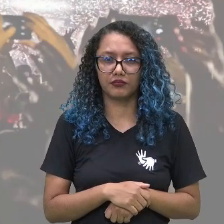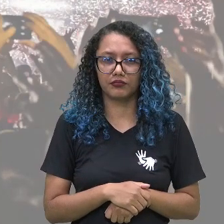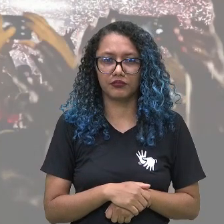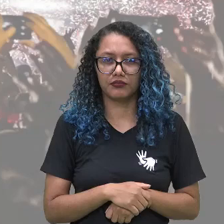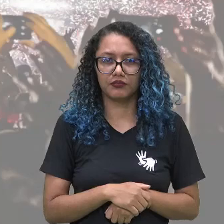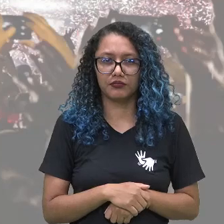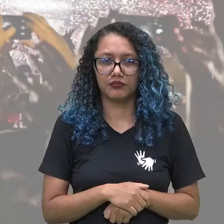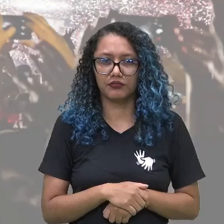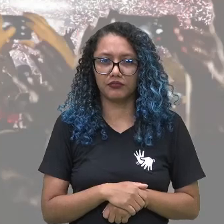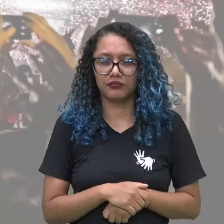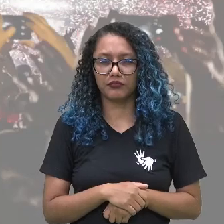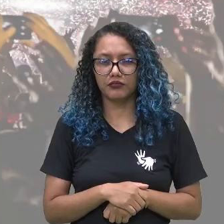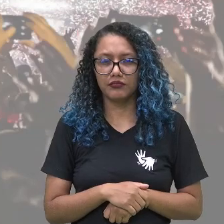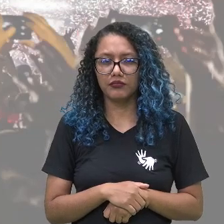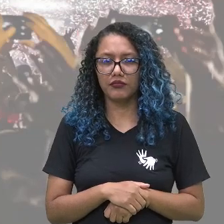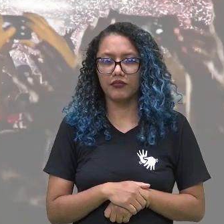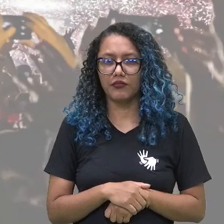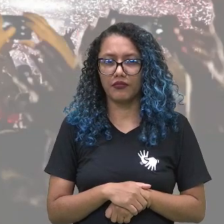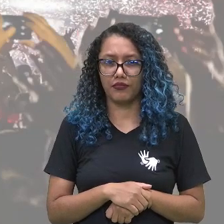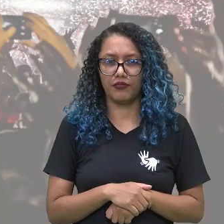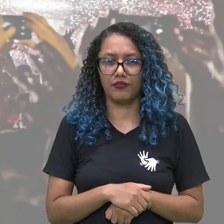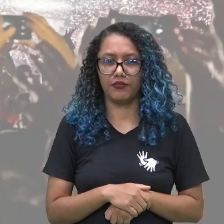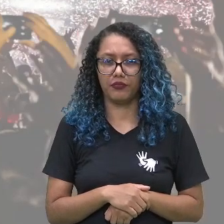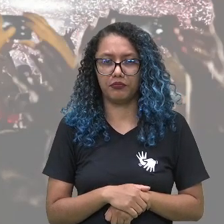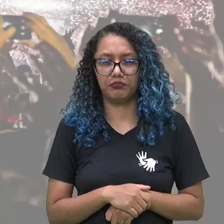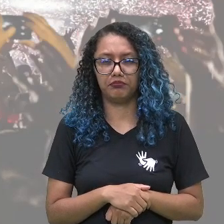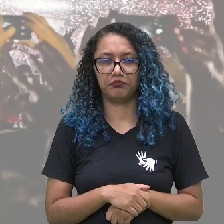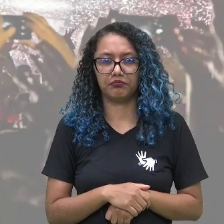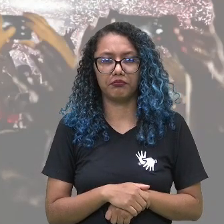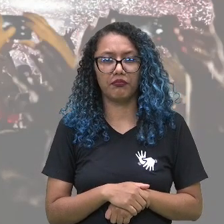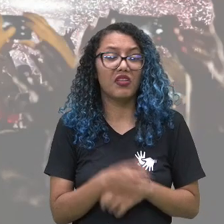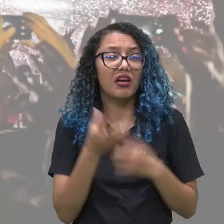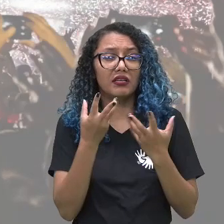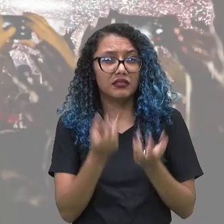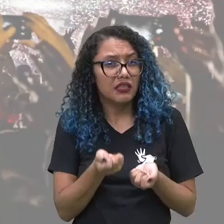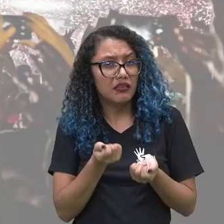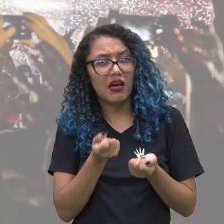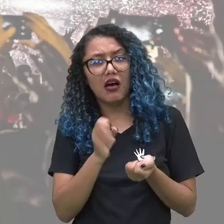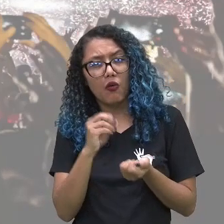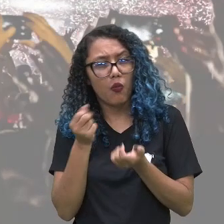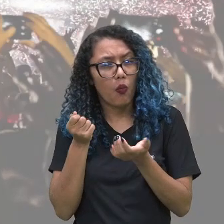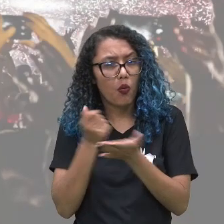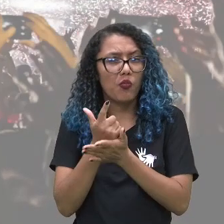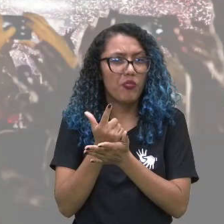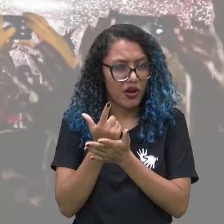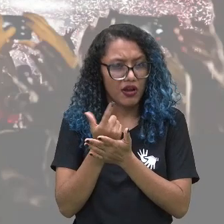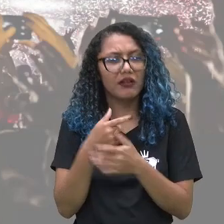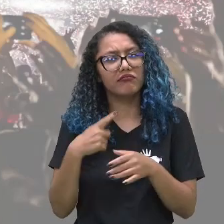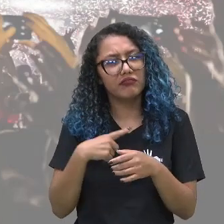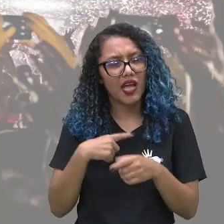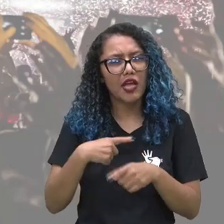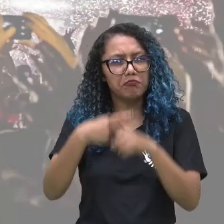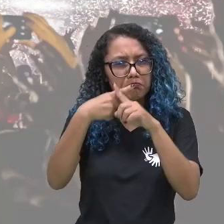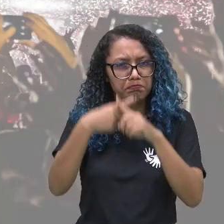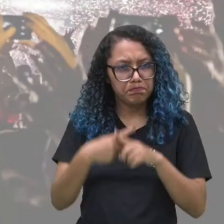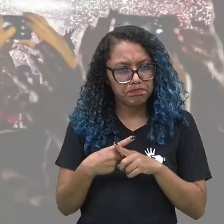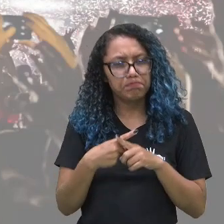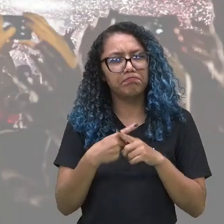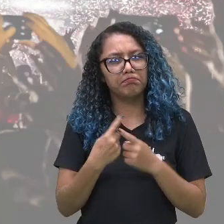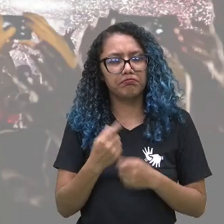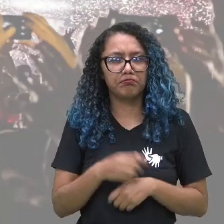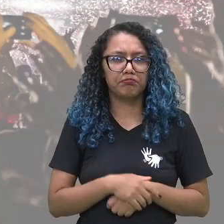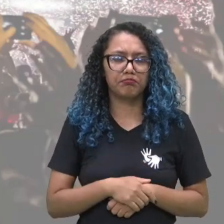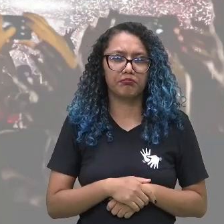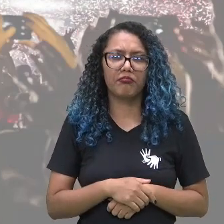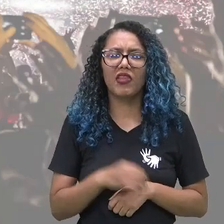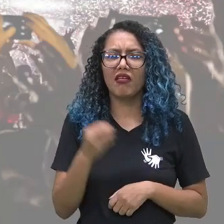para aquilo que você quer, você vai então trazer, ela vai gerar essa concorrência entre, a gente pode ver isso nos programas